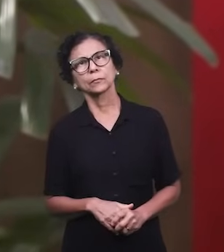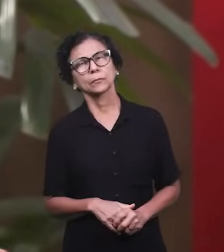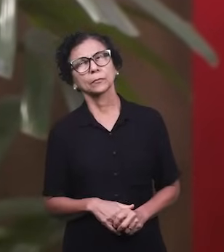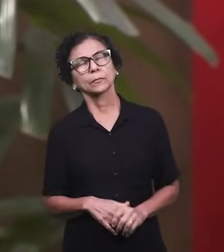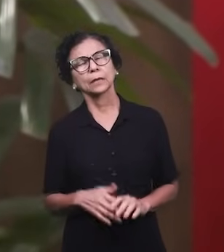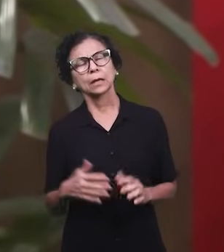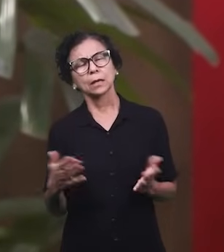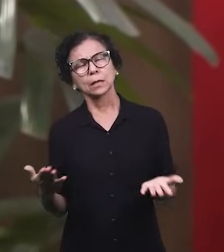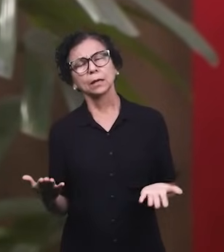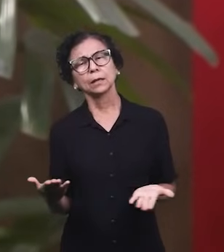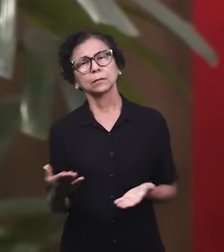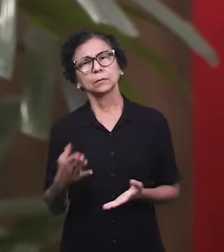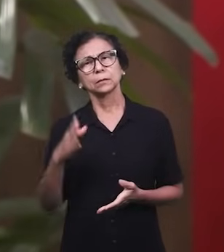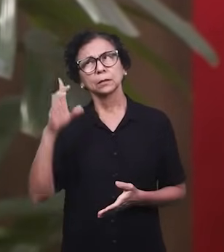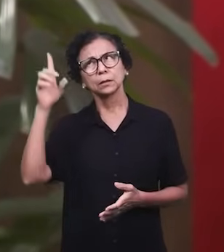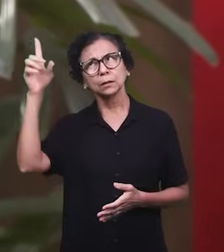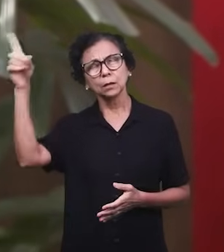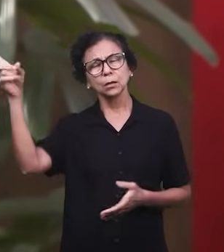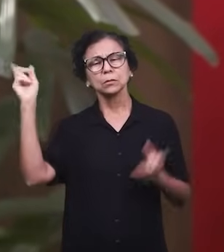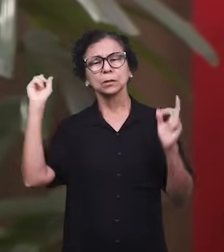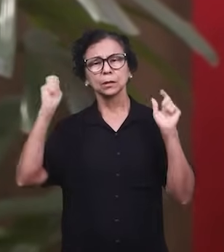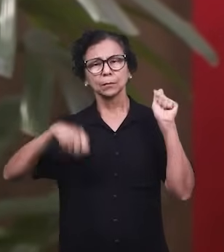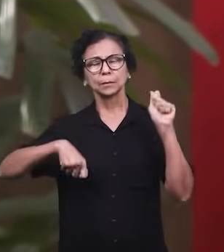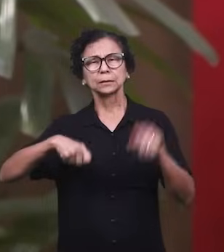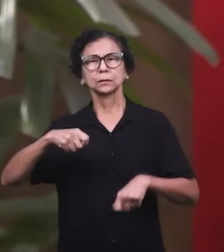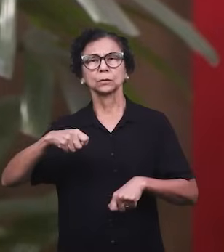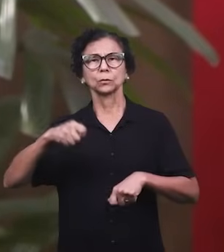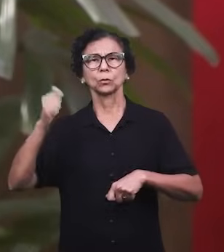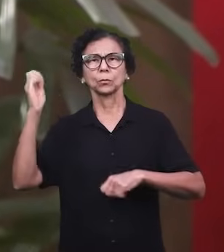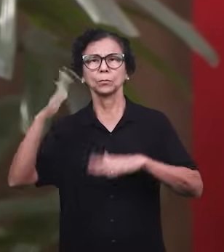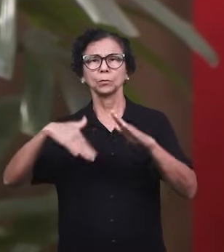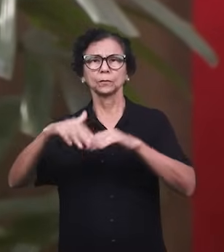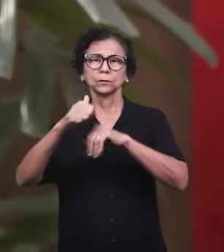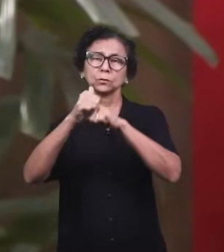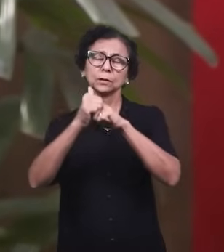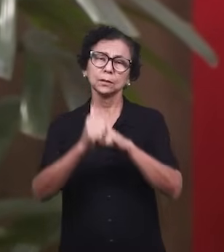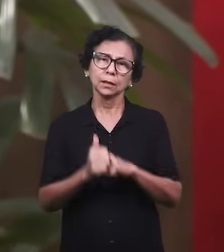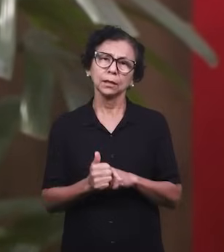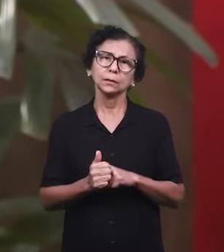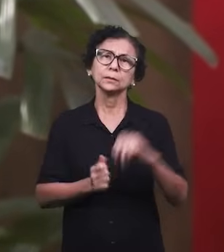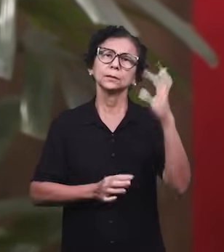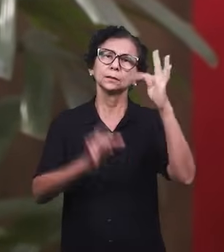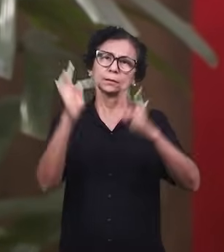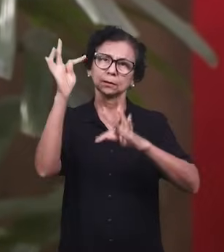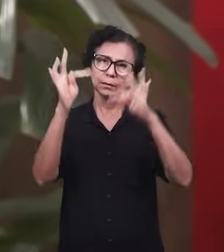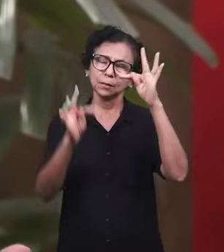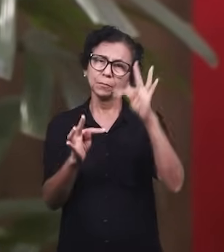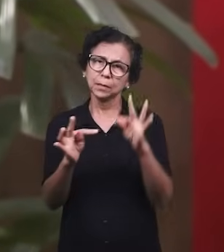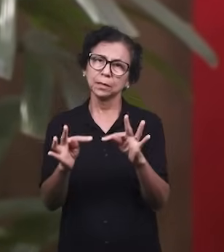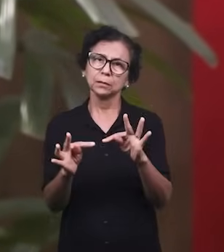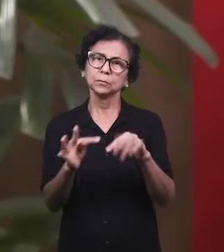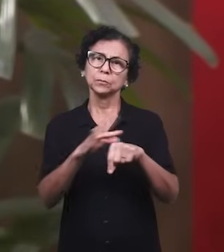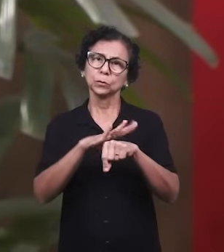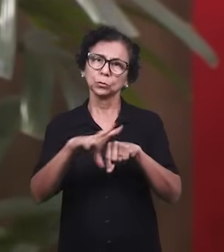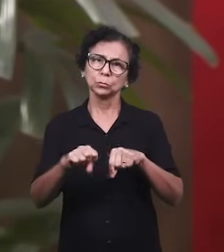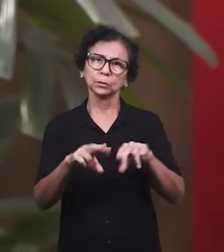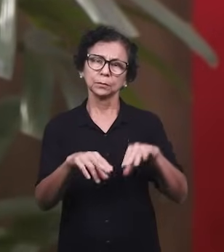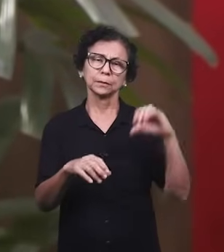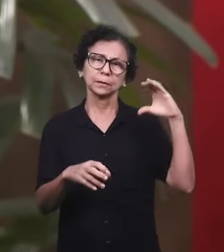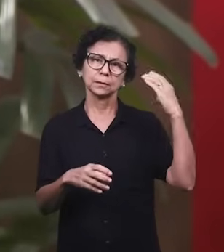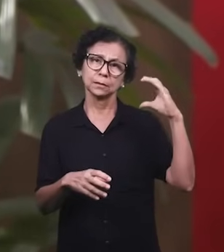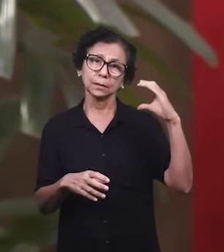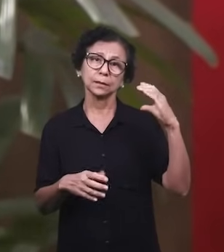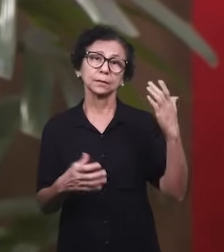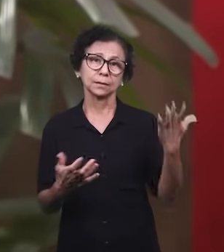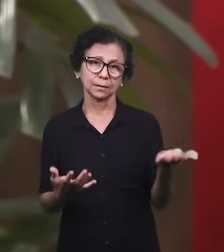deixou recursos para que doenças sejam curadas por recursos da ciência. Isso é natural, isso existe